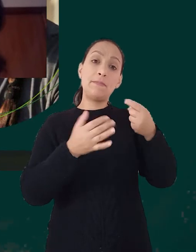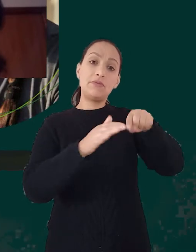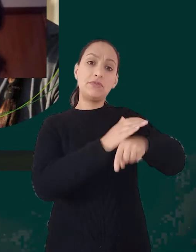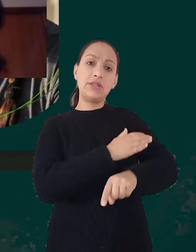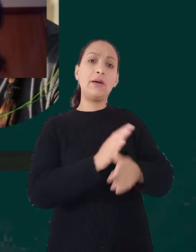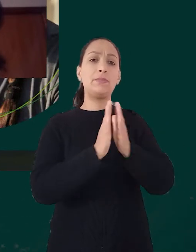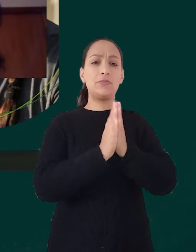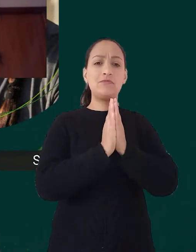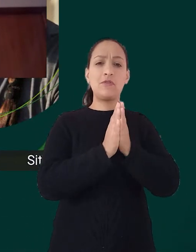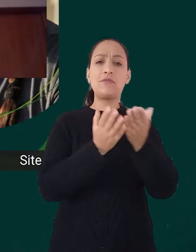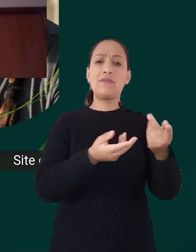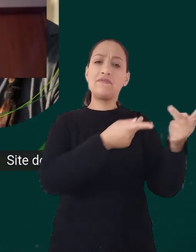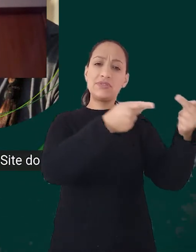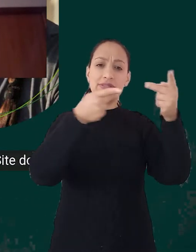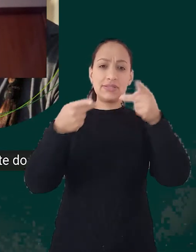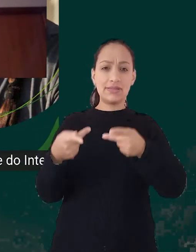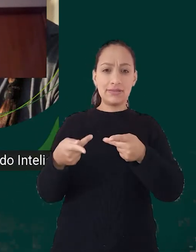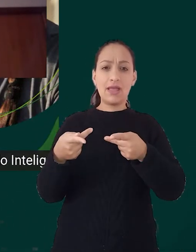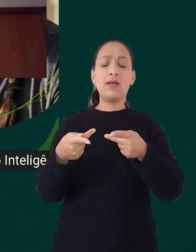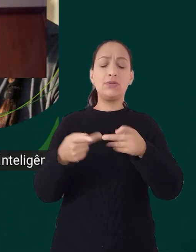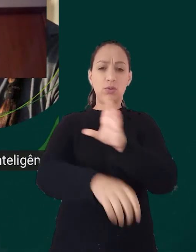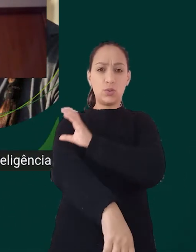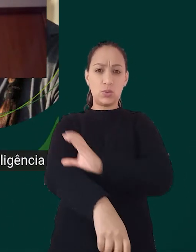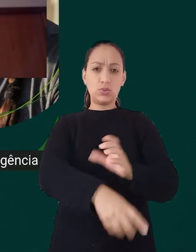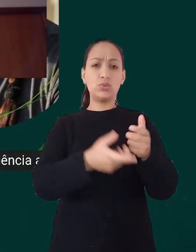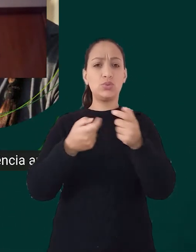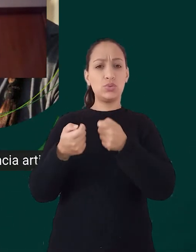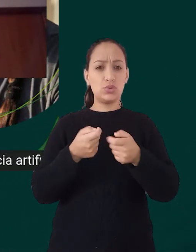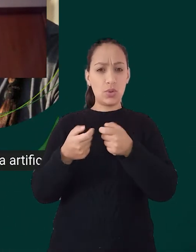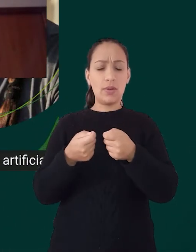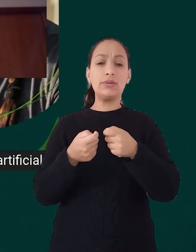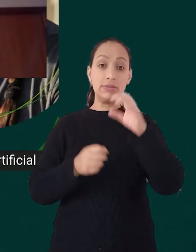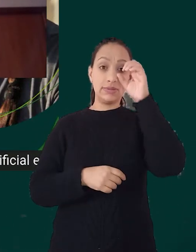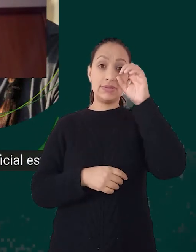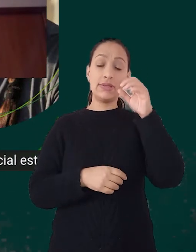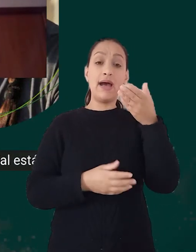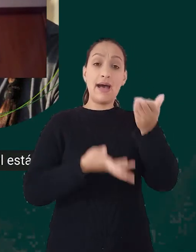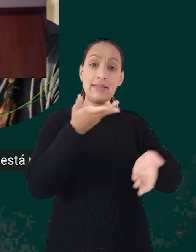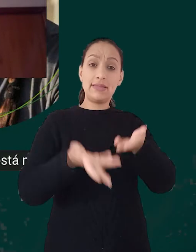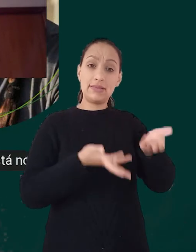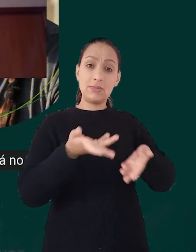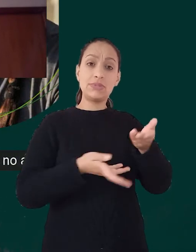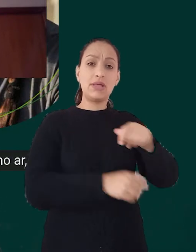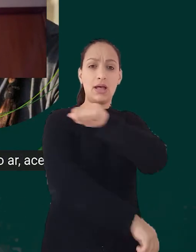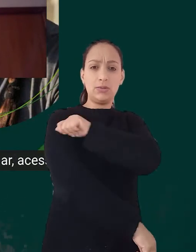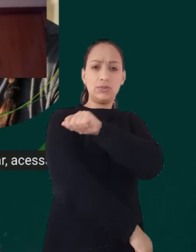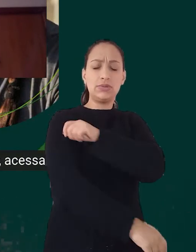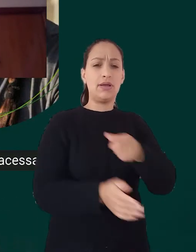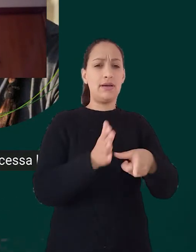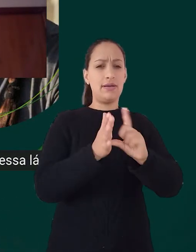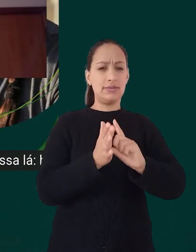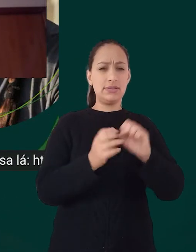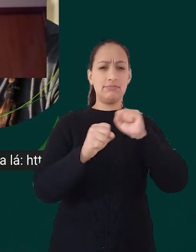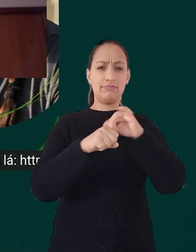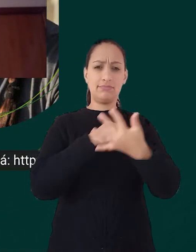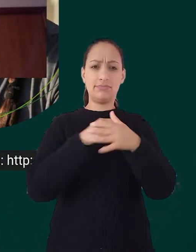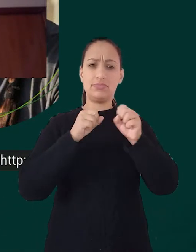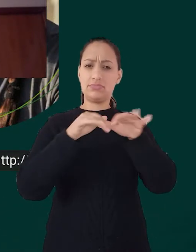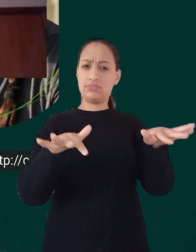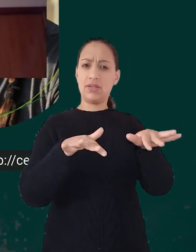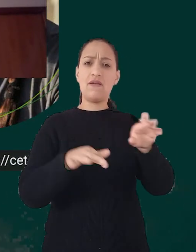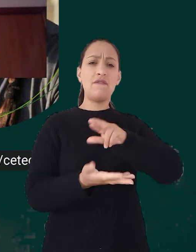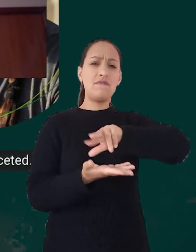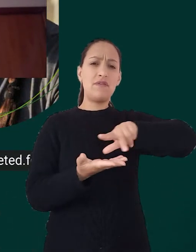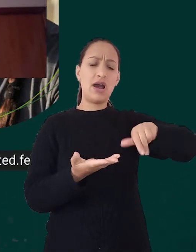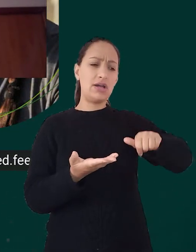favor, venha nos visitar ali no curso de jogos. A gente atende muitos alunos, inclusive antes da pandemia, eu atendi já diversos alunos